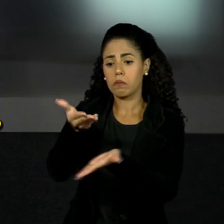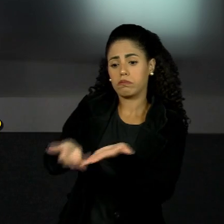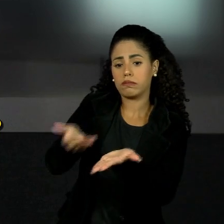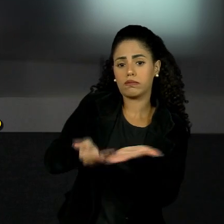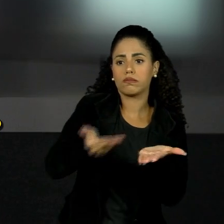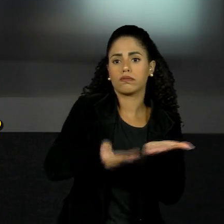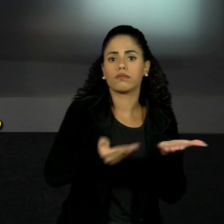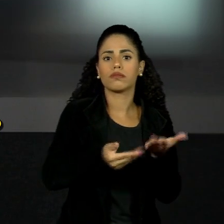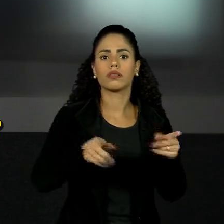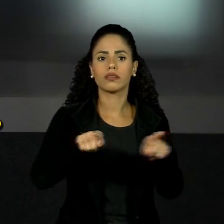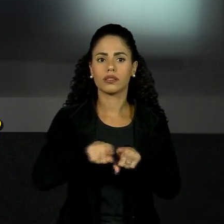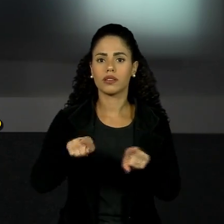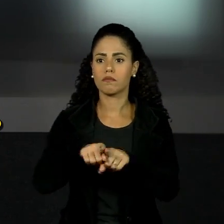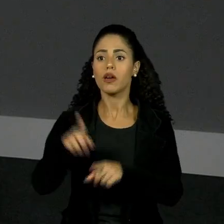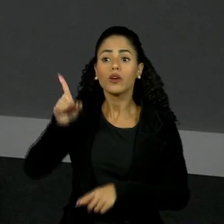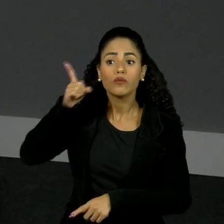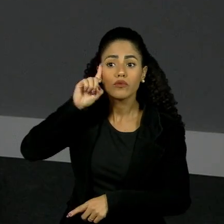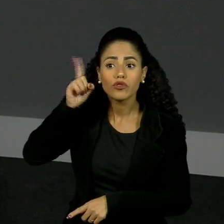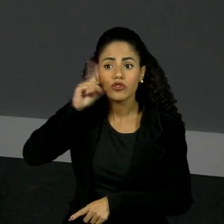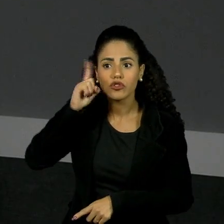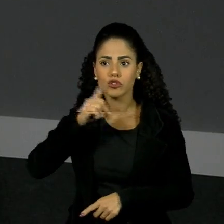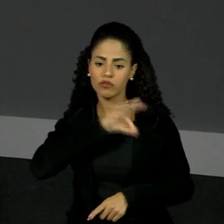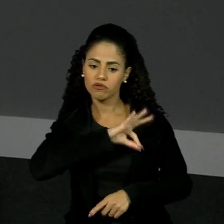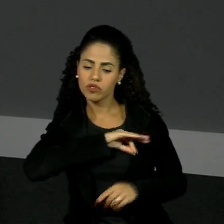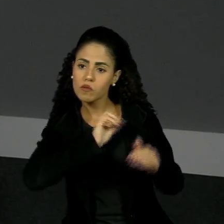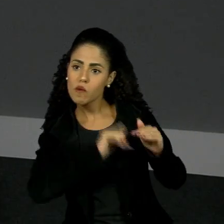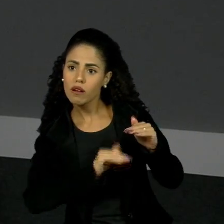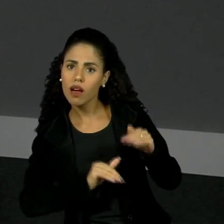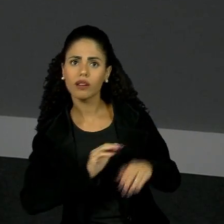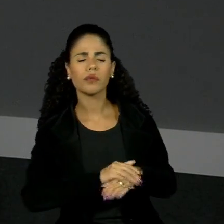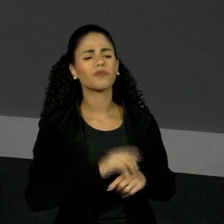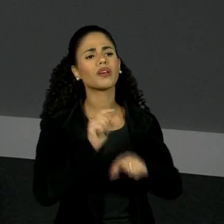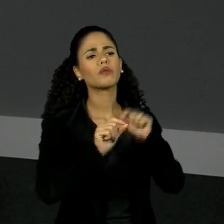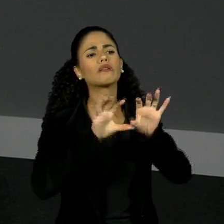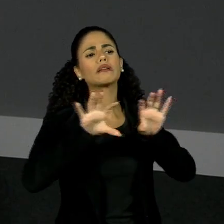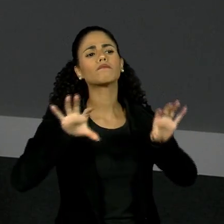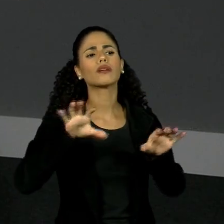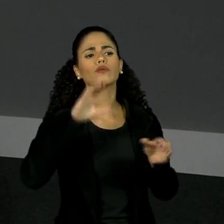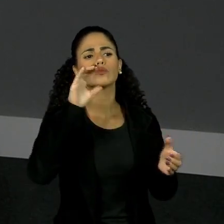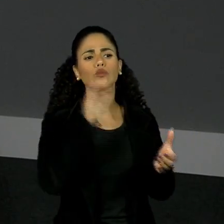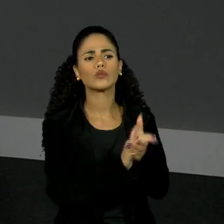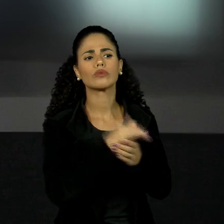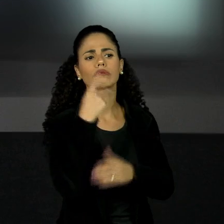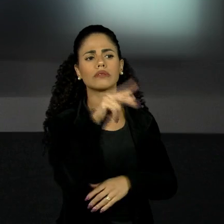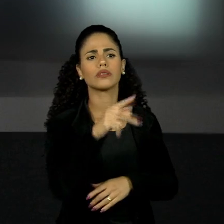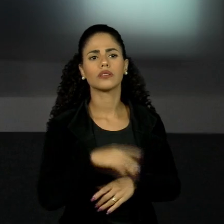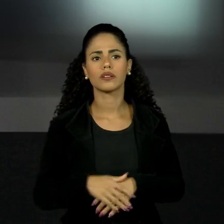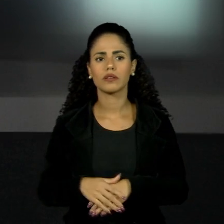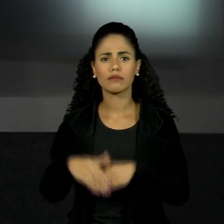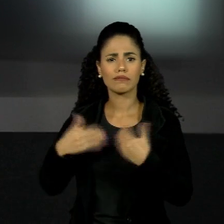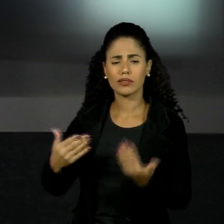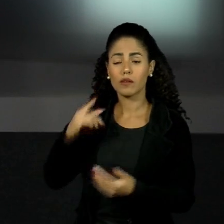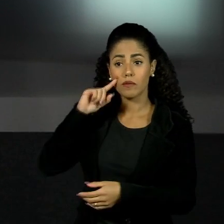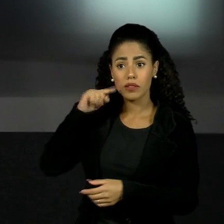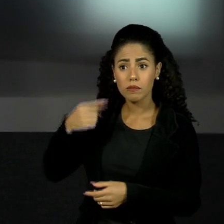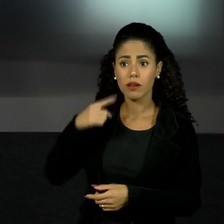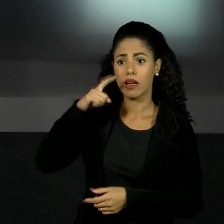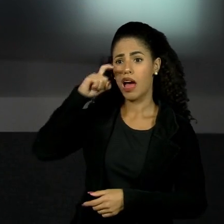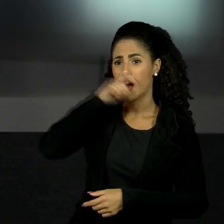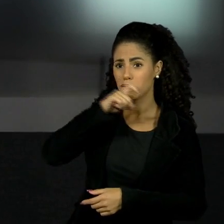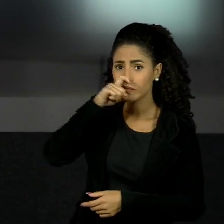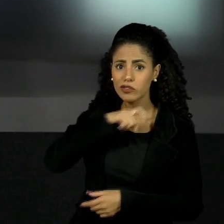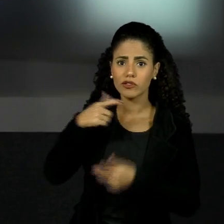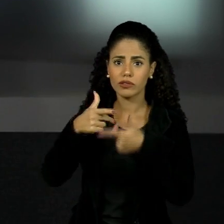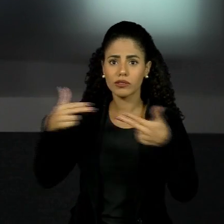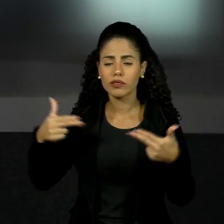do nosso dia a dia, né? Isso impactou de que forma no teu casamento? Depois que a mentira vem,